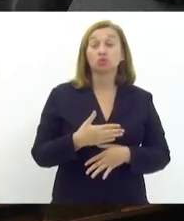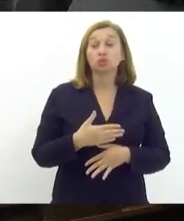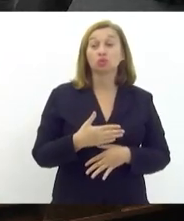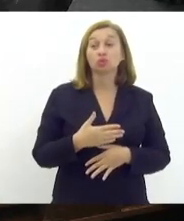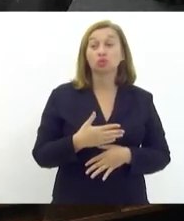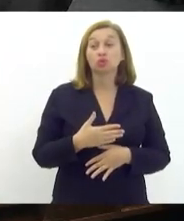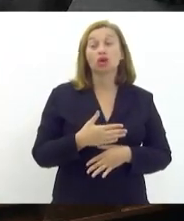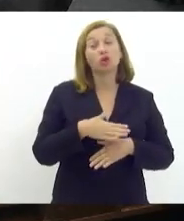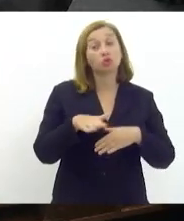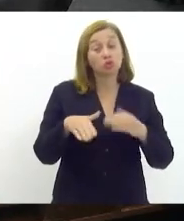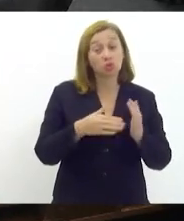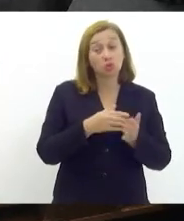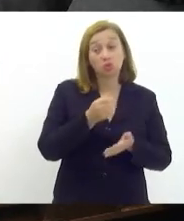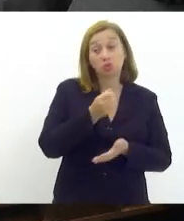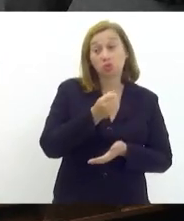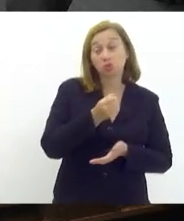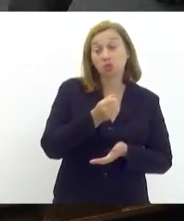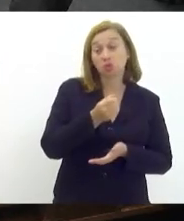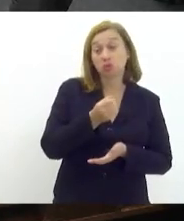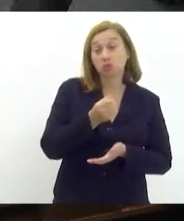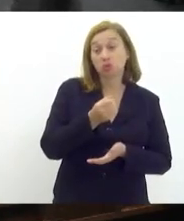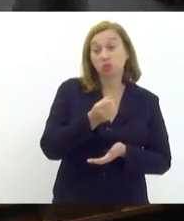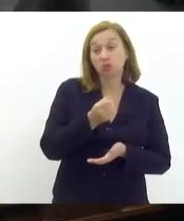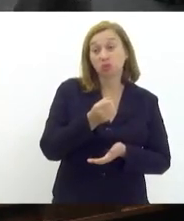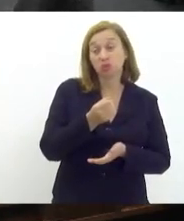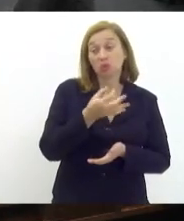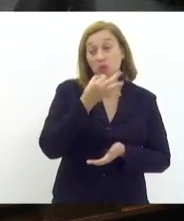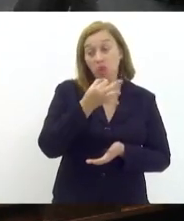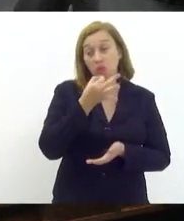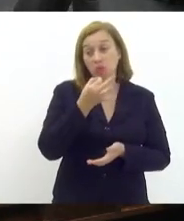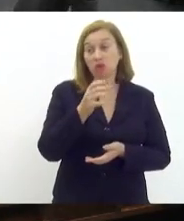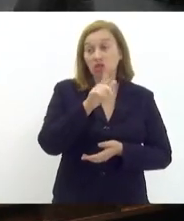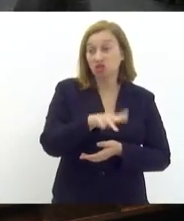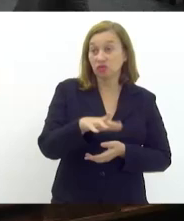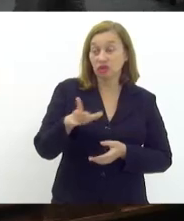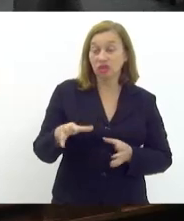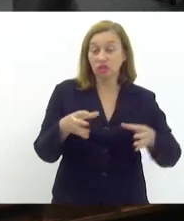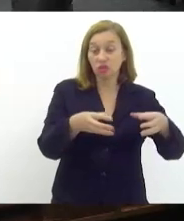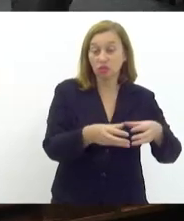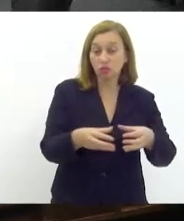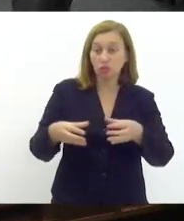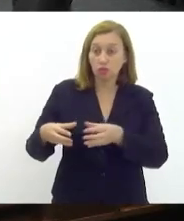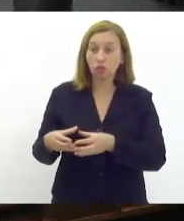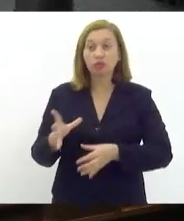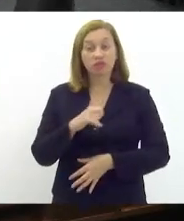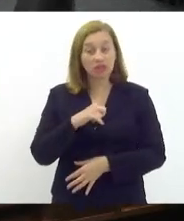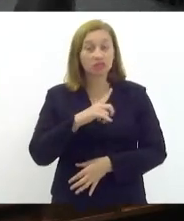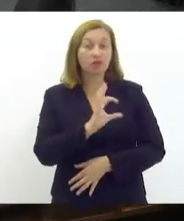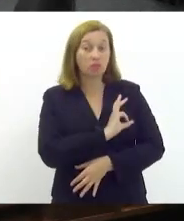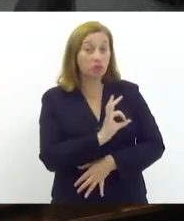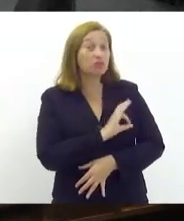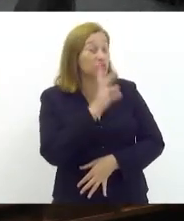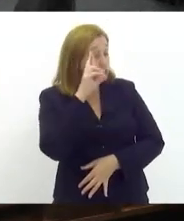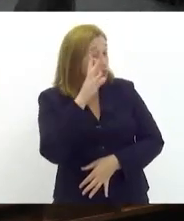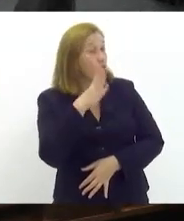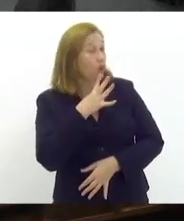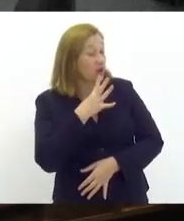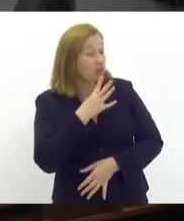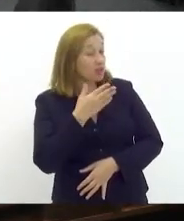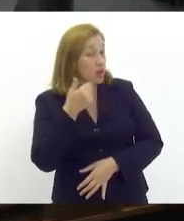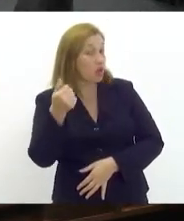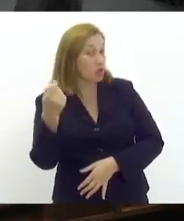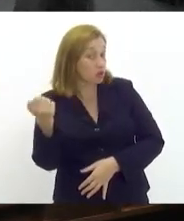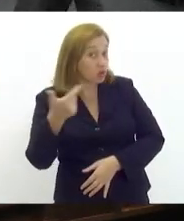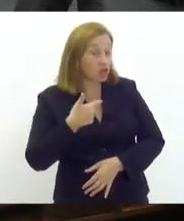diferentes se é comissões classistas que nós temos na polícia o senhor sabe disso também quanto eu tá